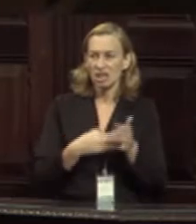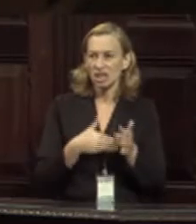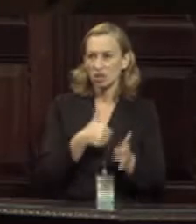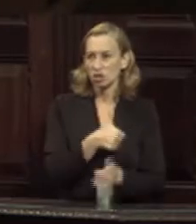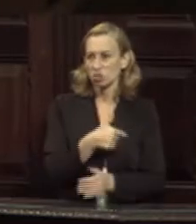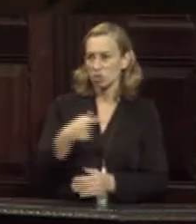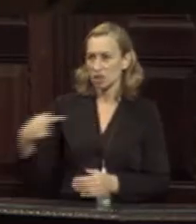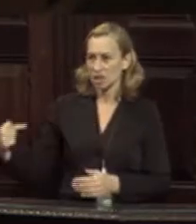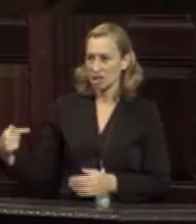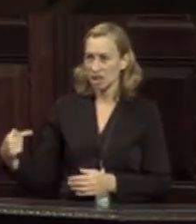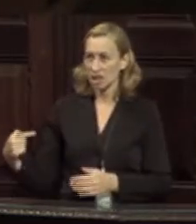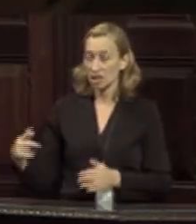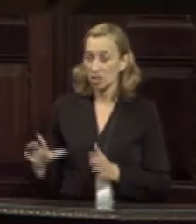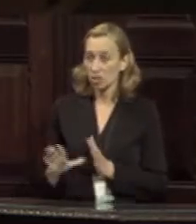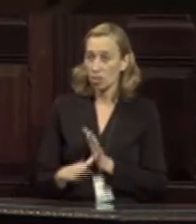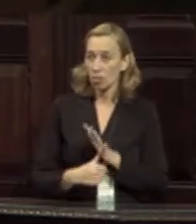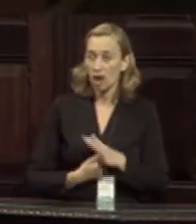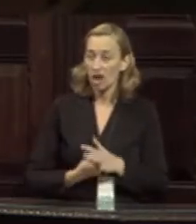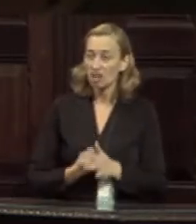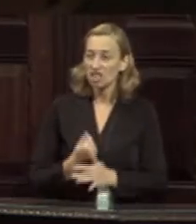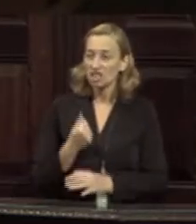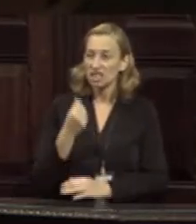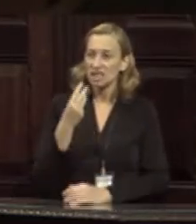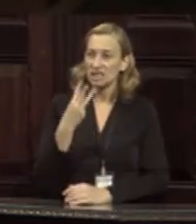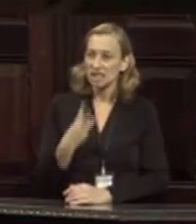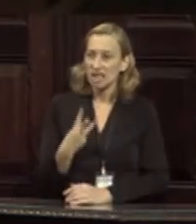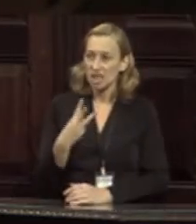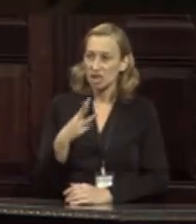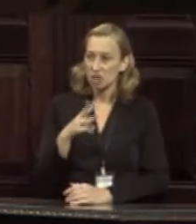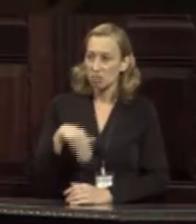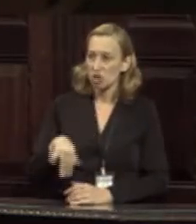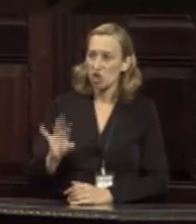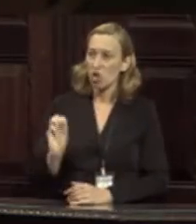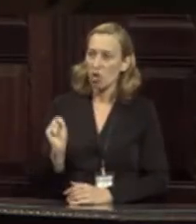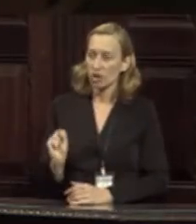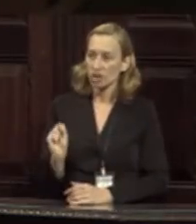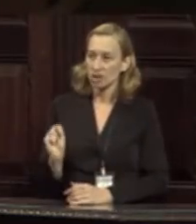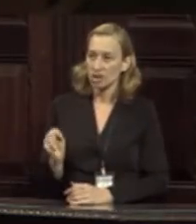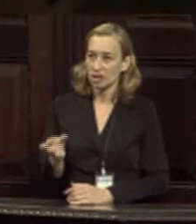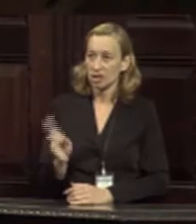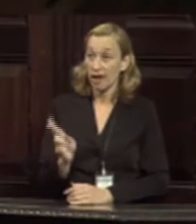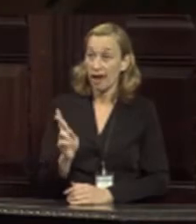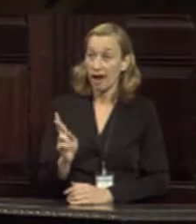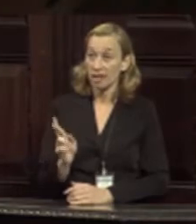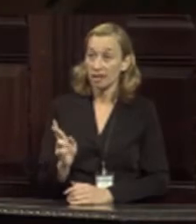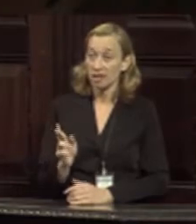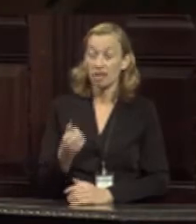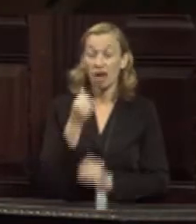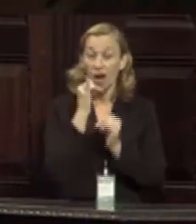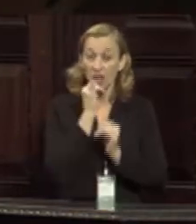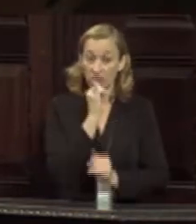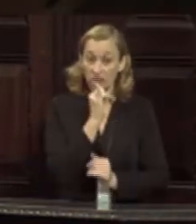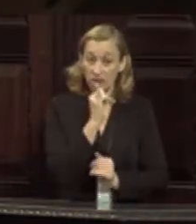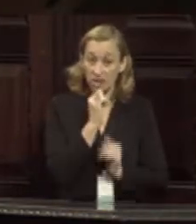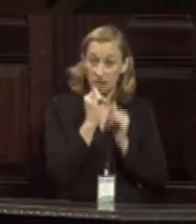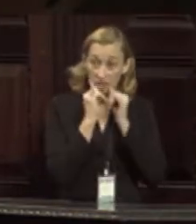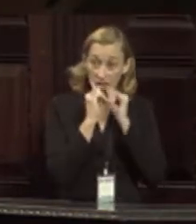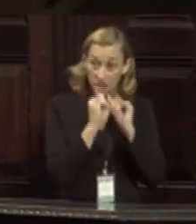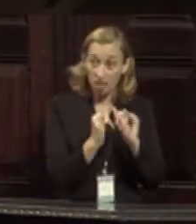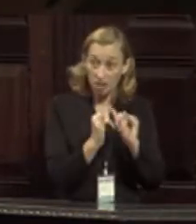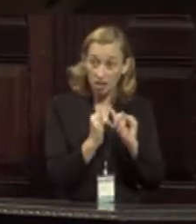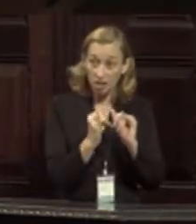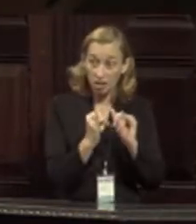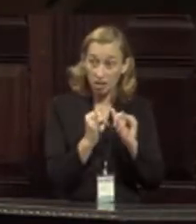mão grande 3 bilhões de reais. Denúncia que fizemos, que